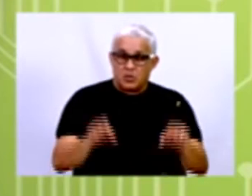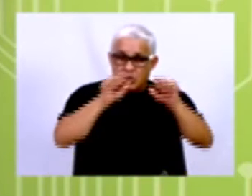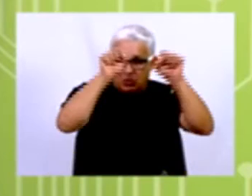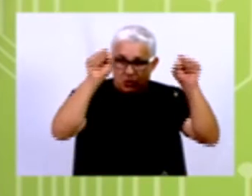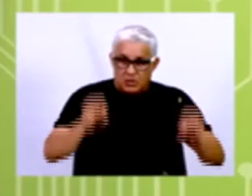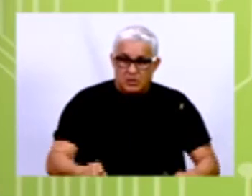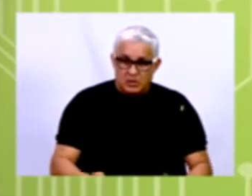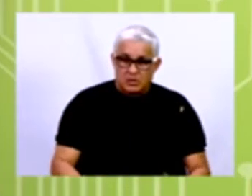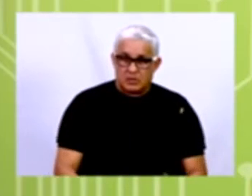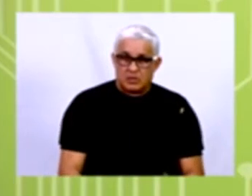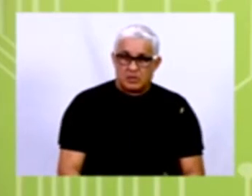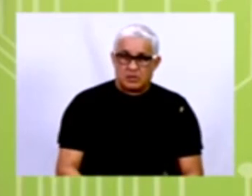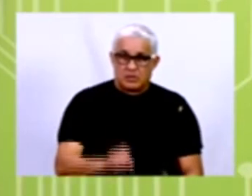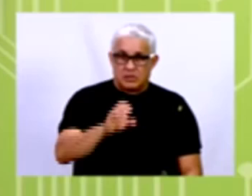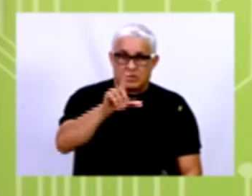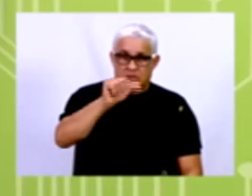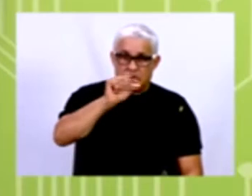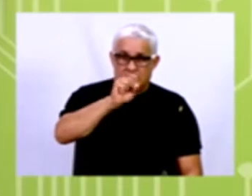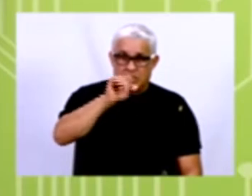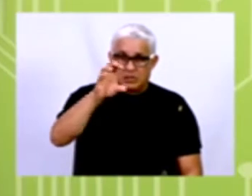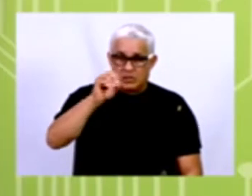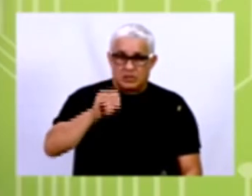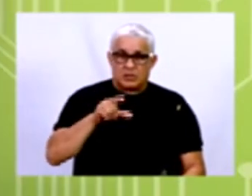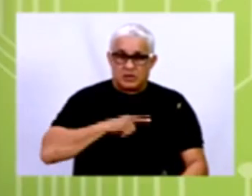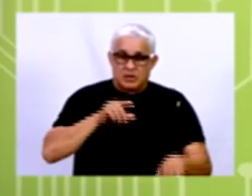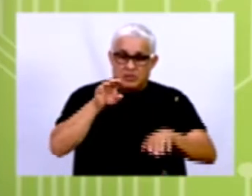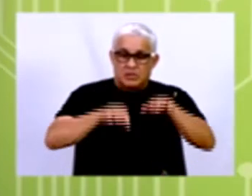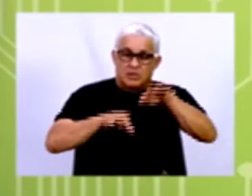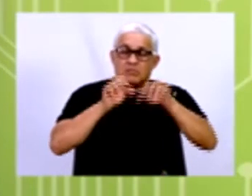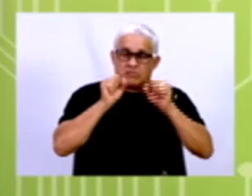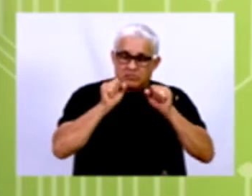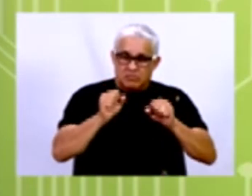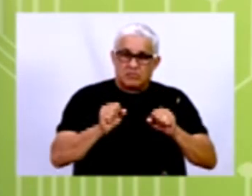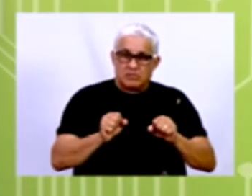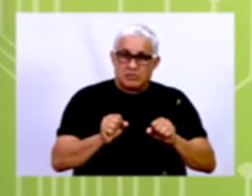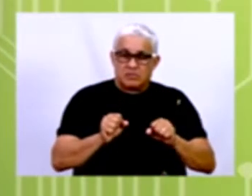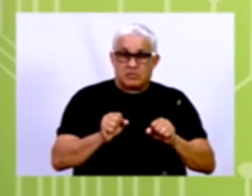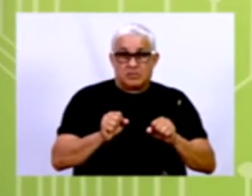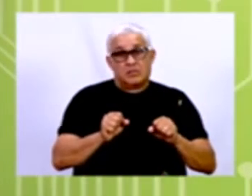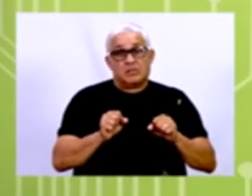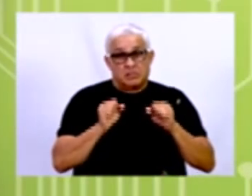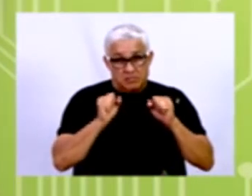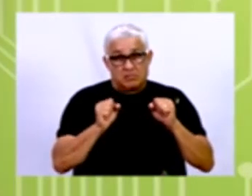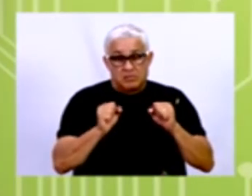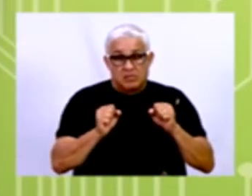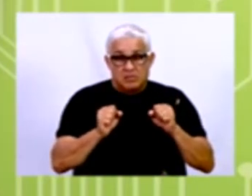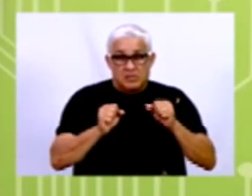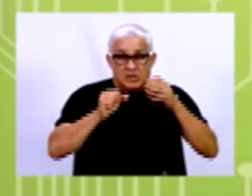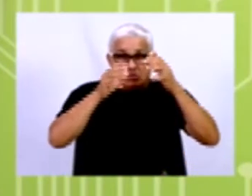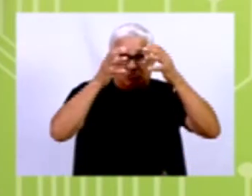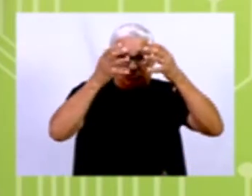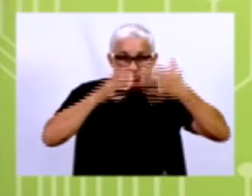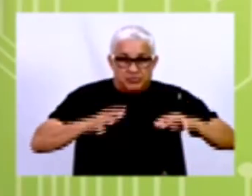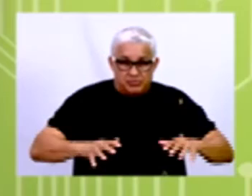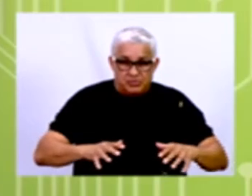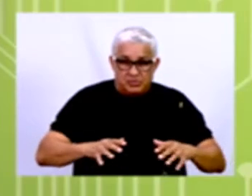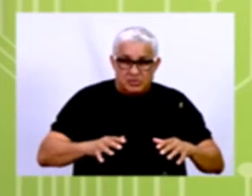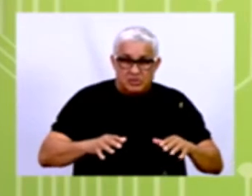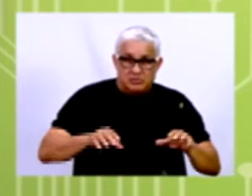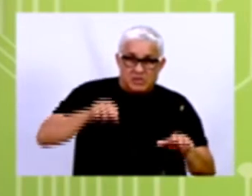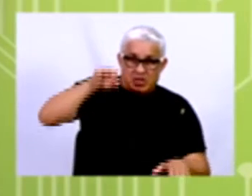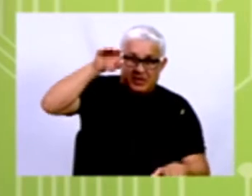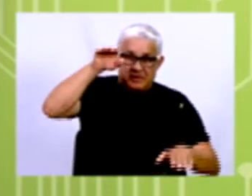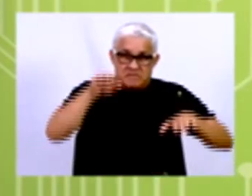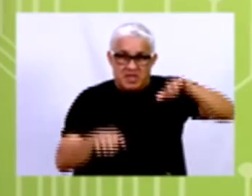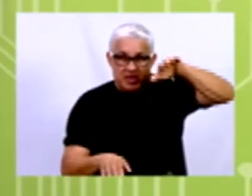os neoclássicos afirmem que ele tende ao equilíbrio, ele pode ter crises periódicas ou